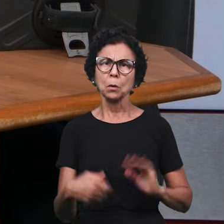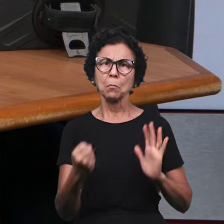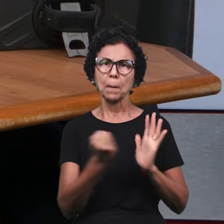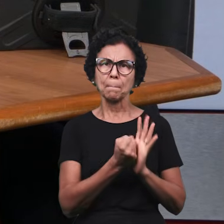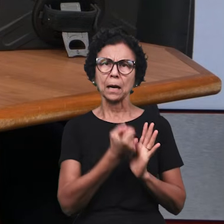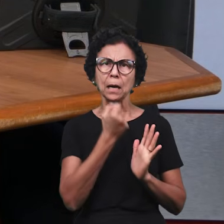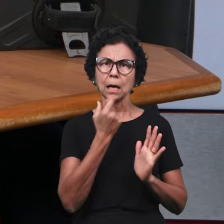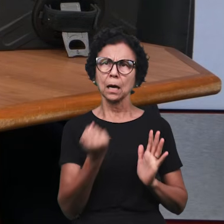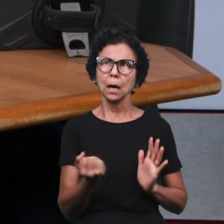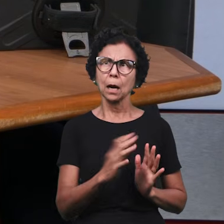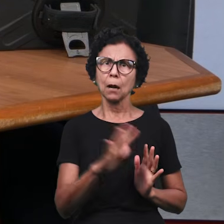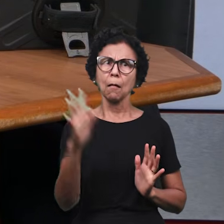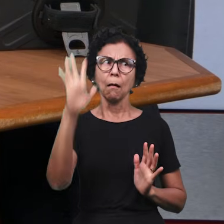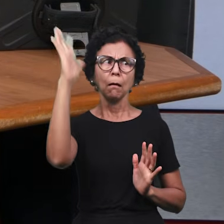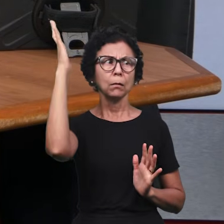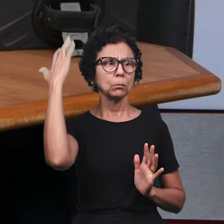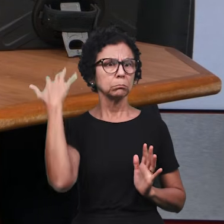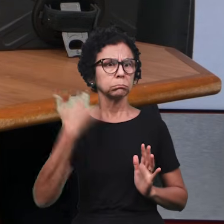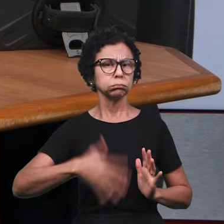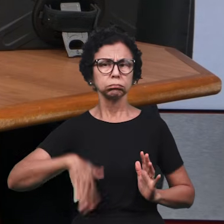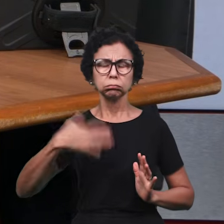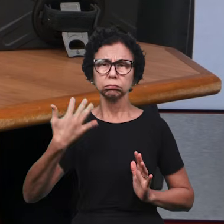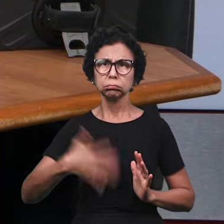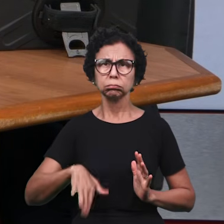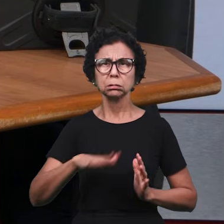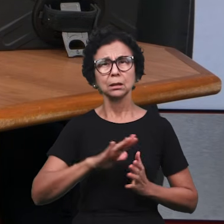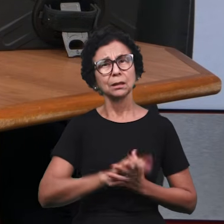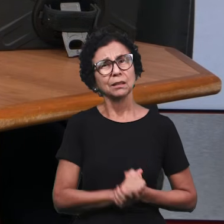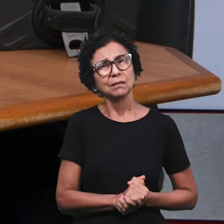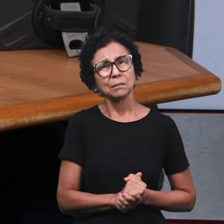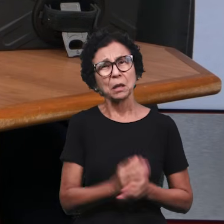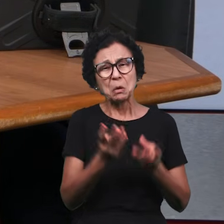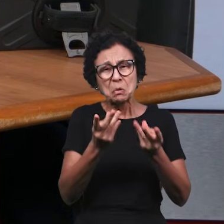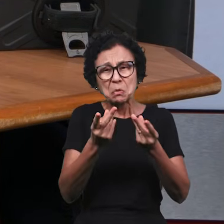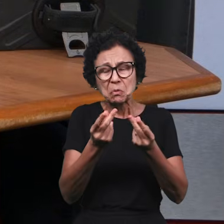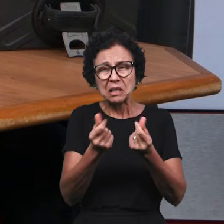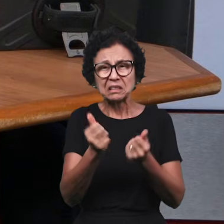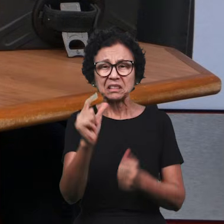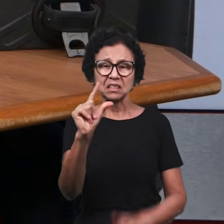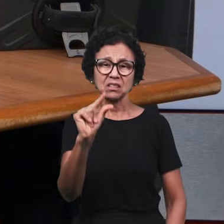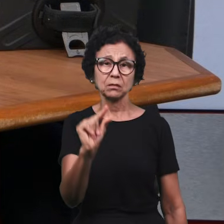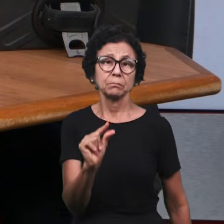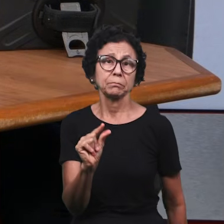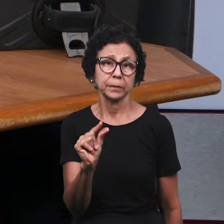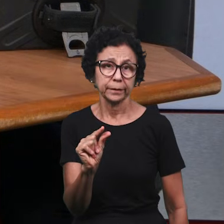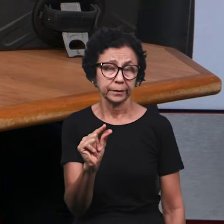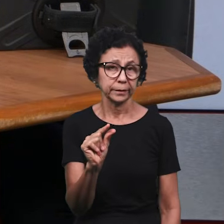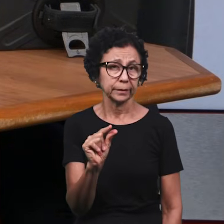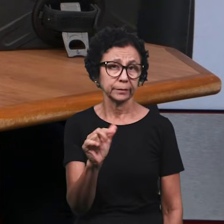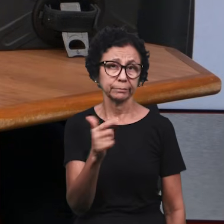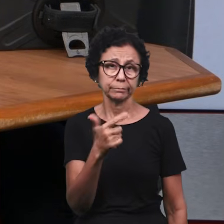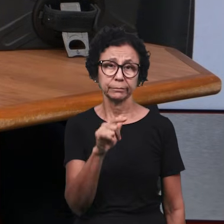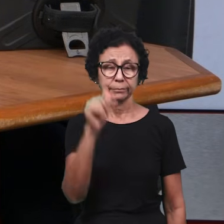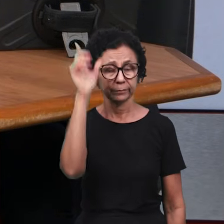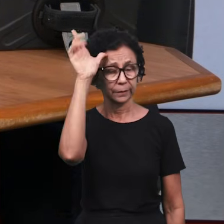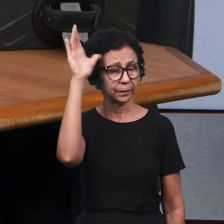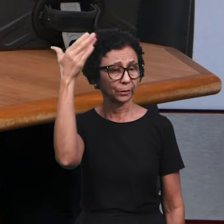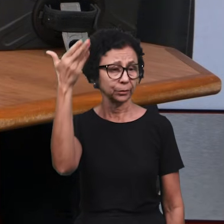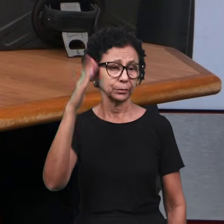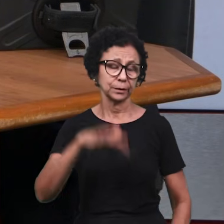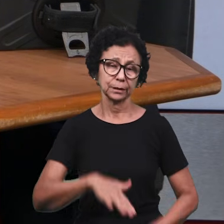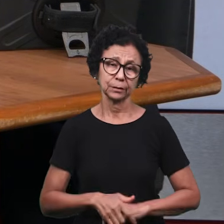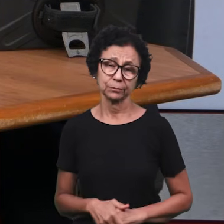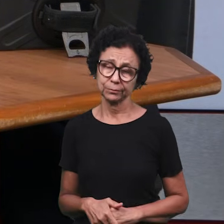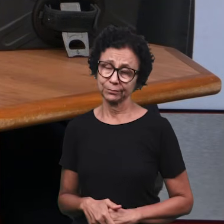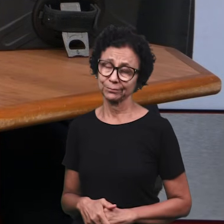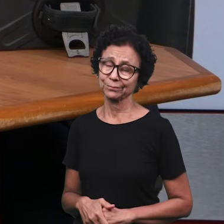Um produto mais caro, com baixo nível de evidência, não vai resolver e é bom só para quem